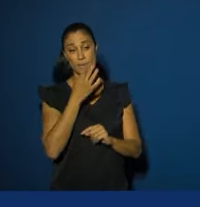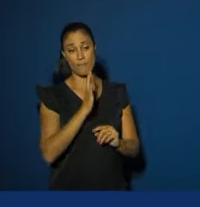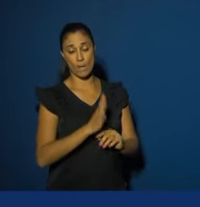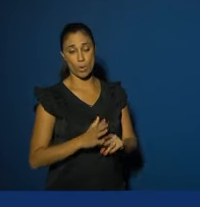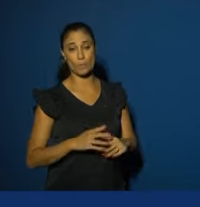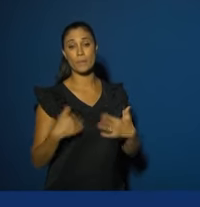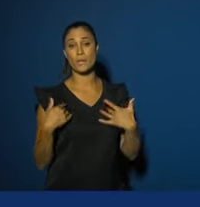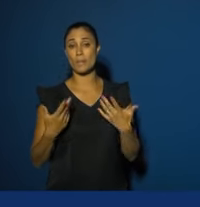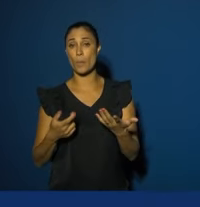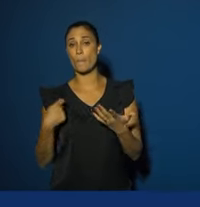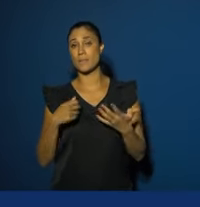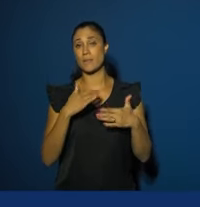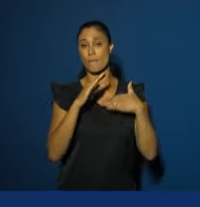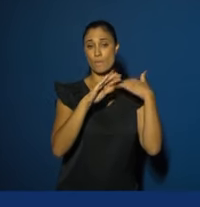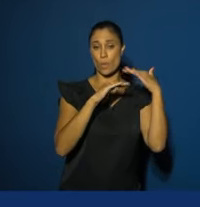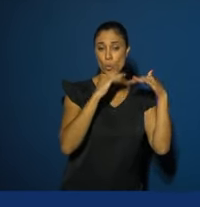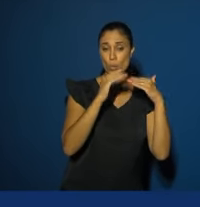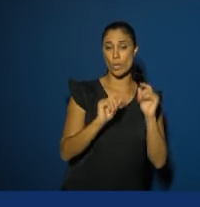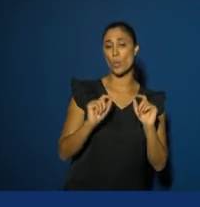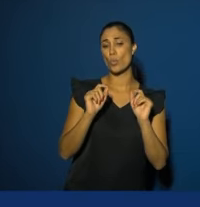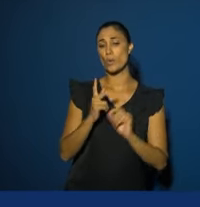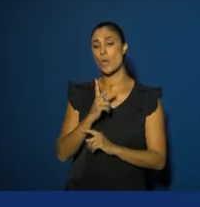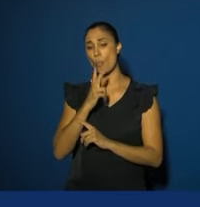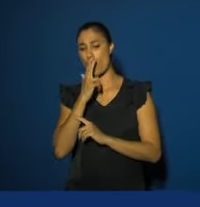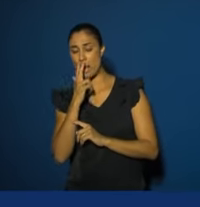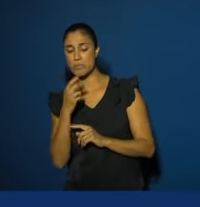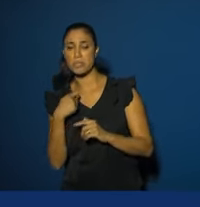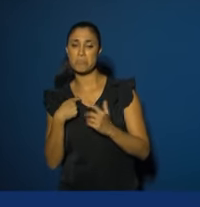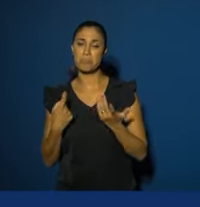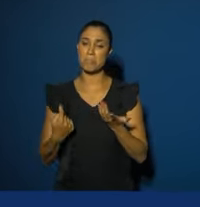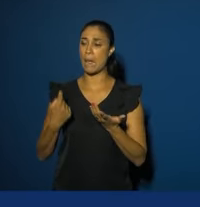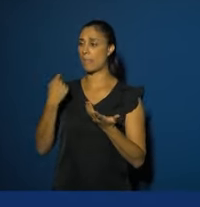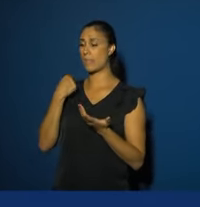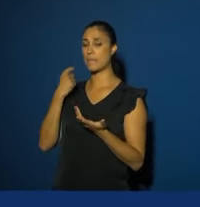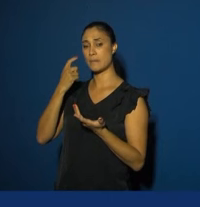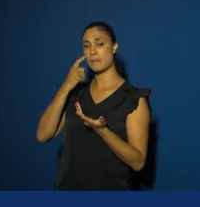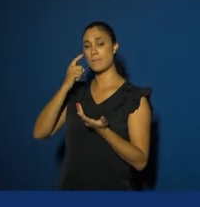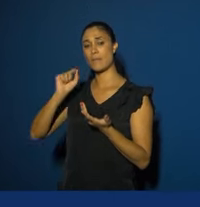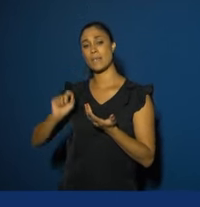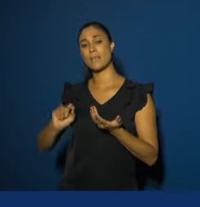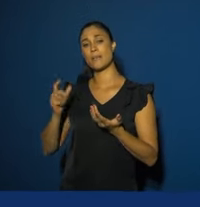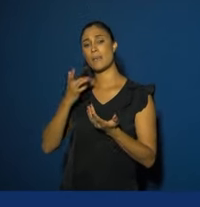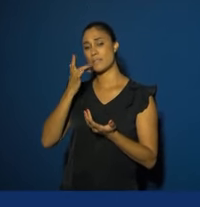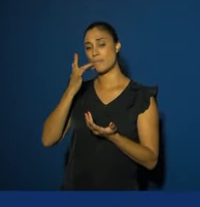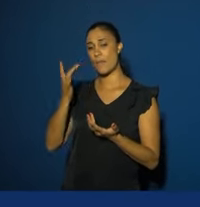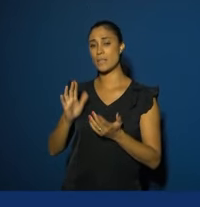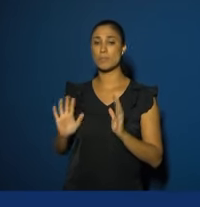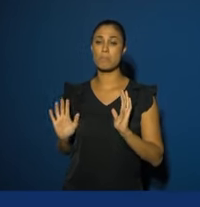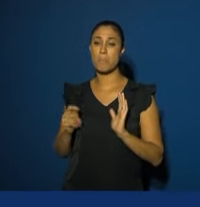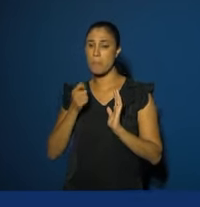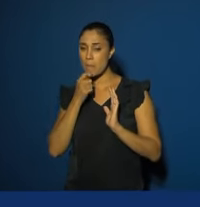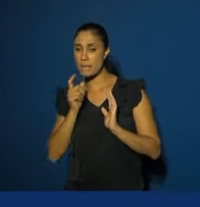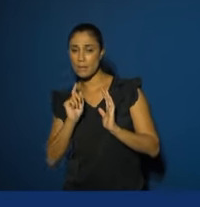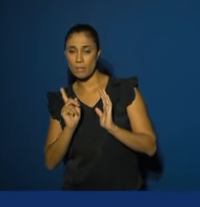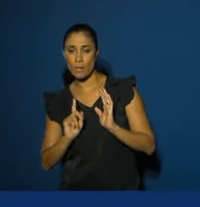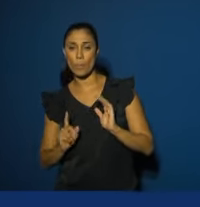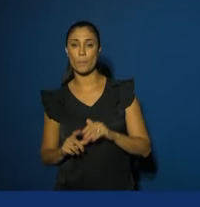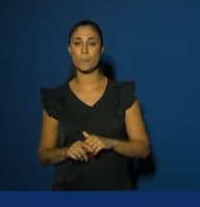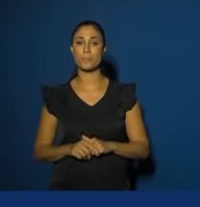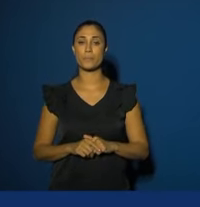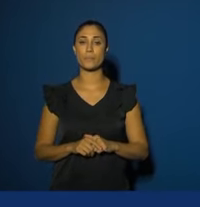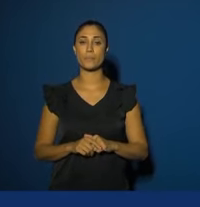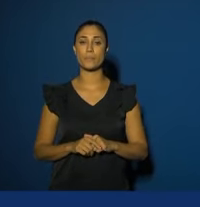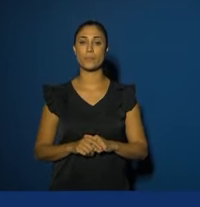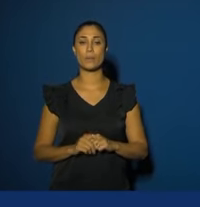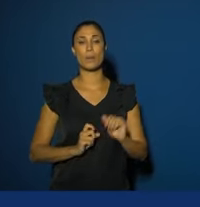Então acho que isso tende a evoluir o que mais que eu acho que talvez lá atrás se Pensava que ia ser um pouco mais fácil do que realmente foi eh